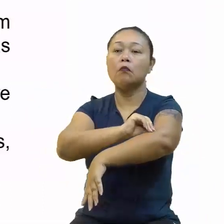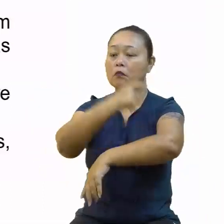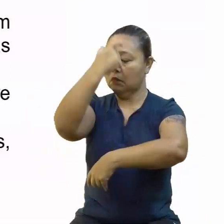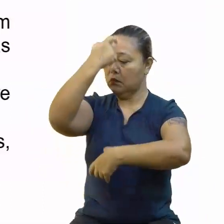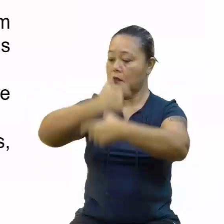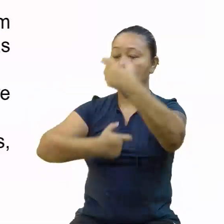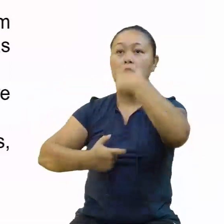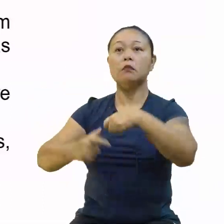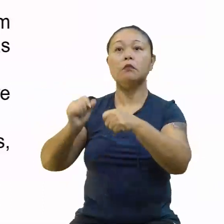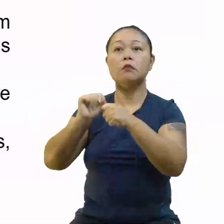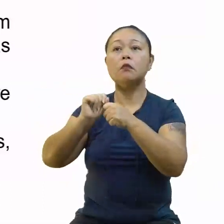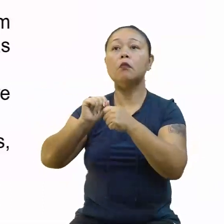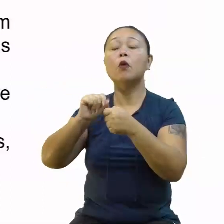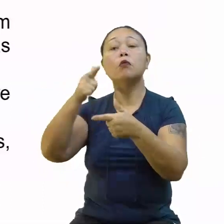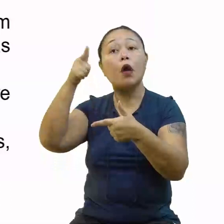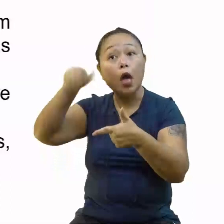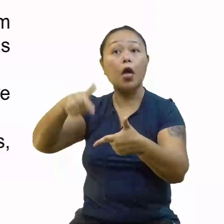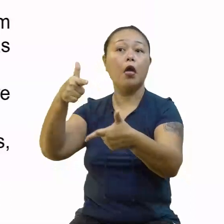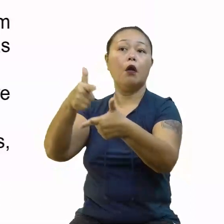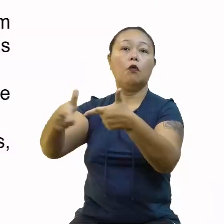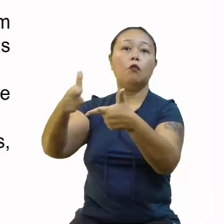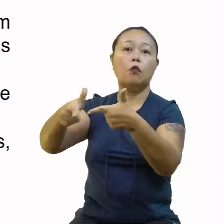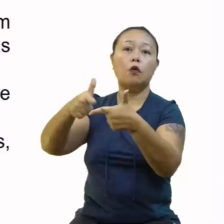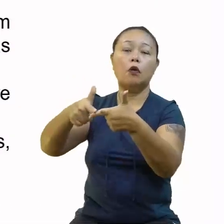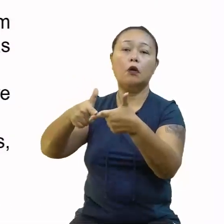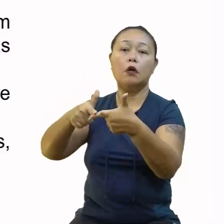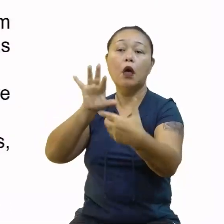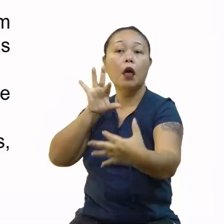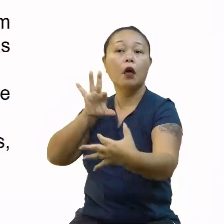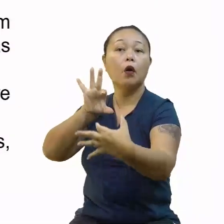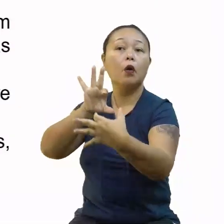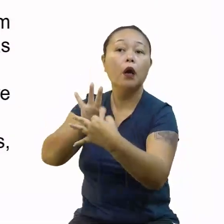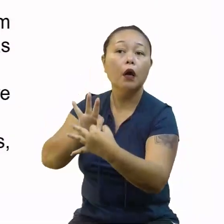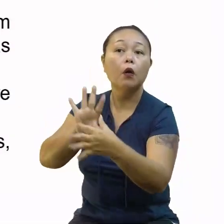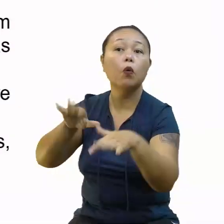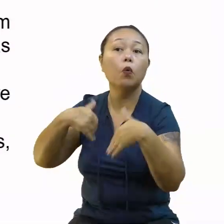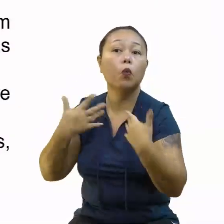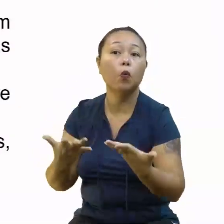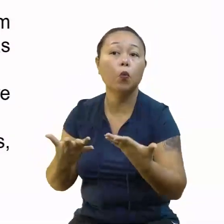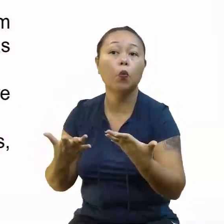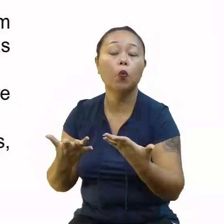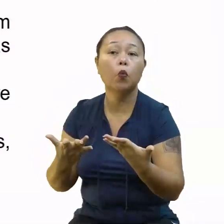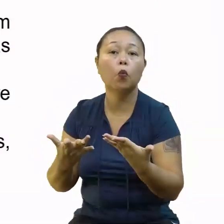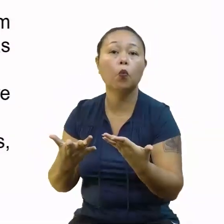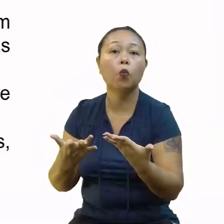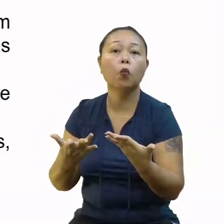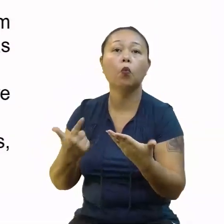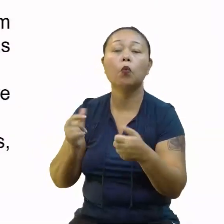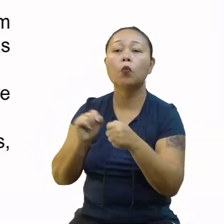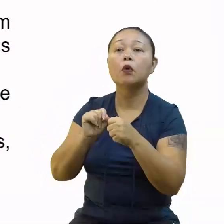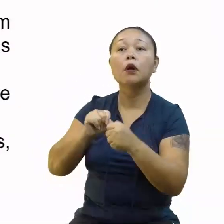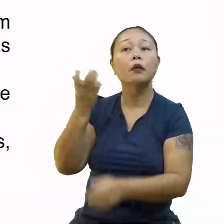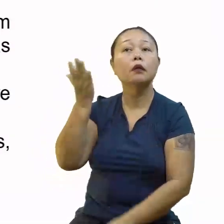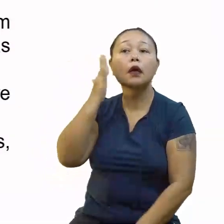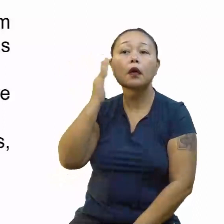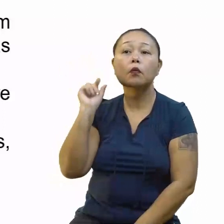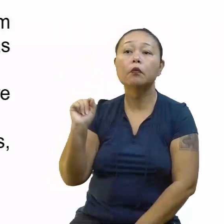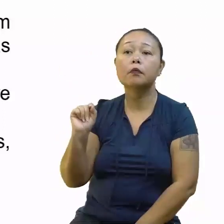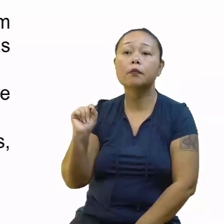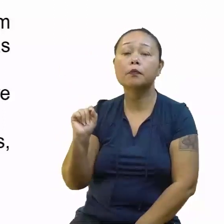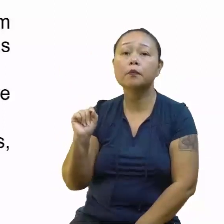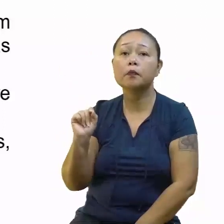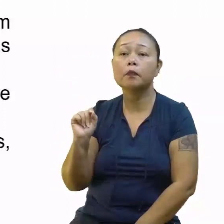dos indivíduos como um problema relacionado ao. Então, aqui ele quer saber,